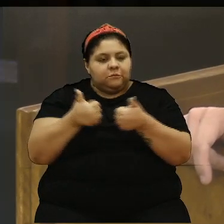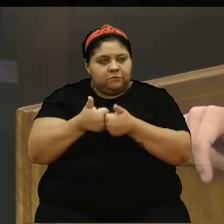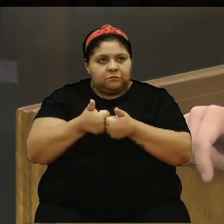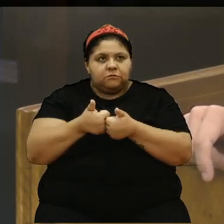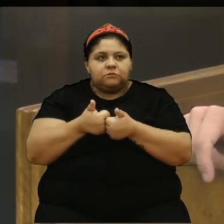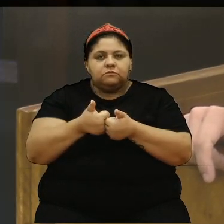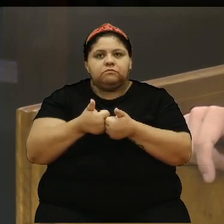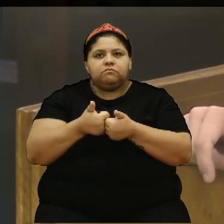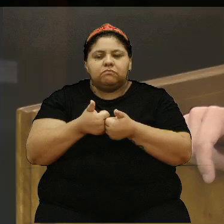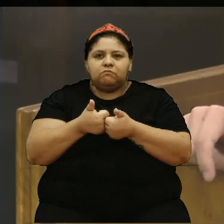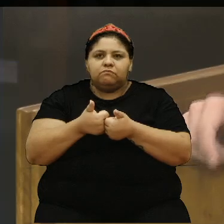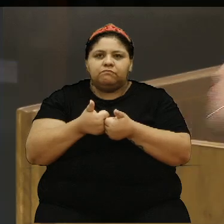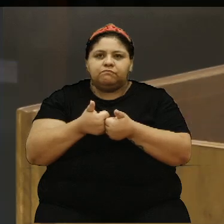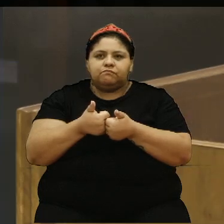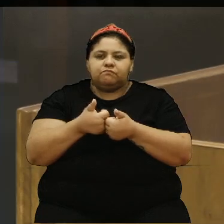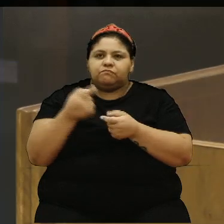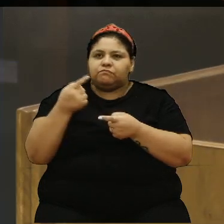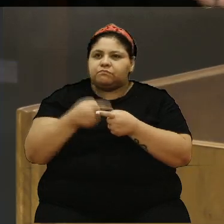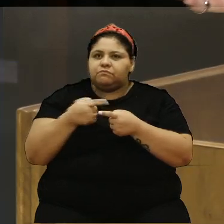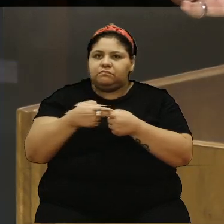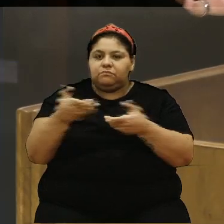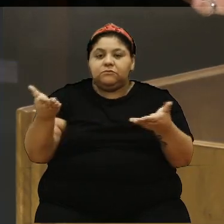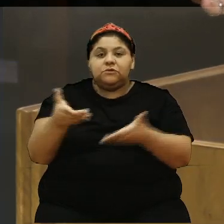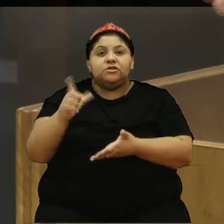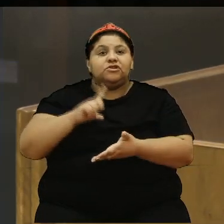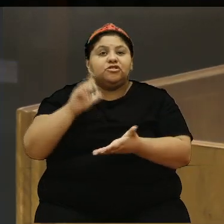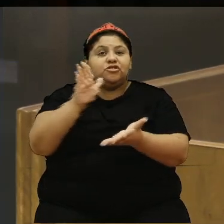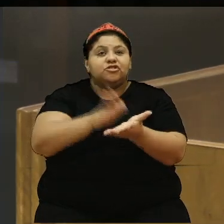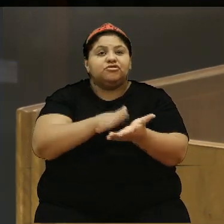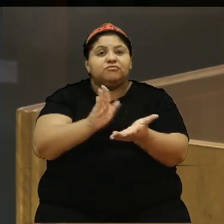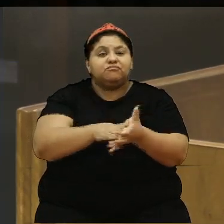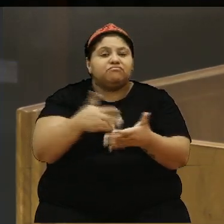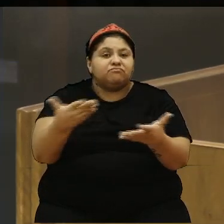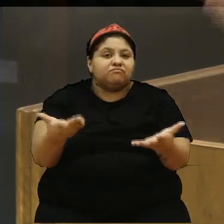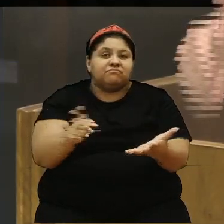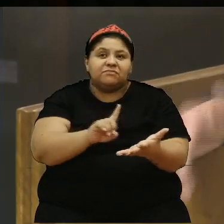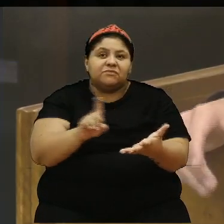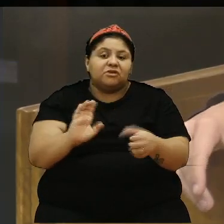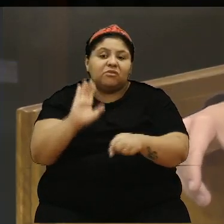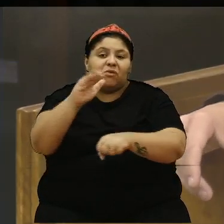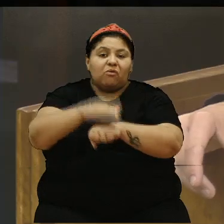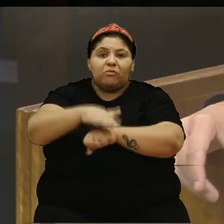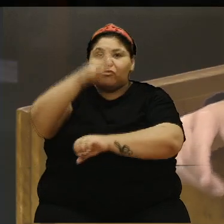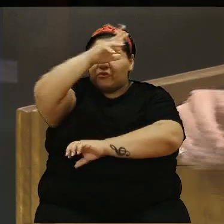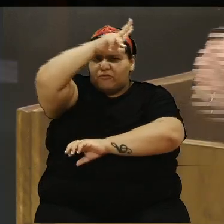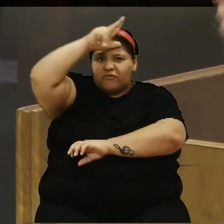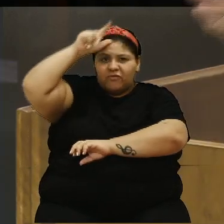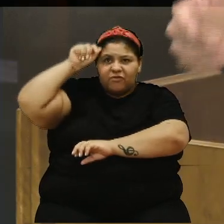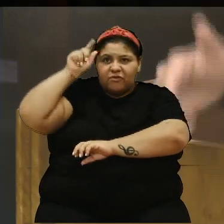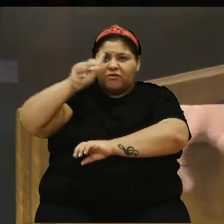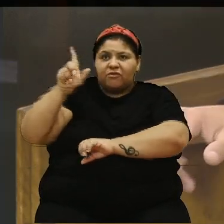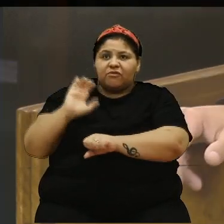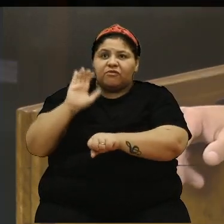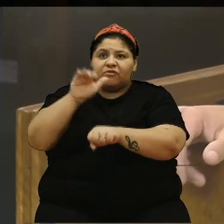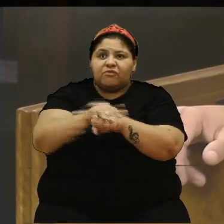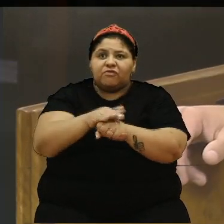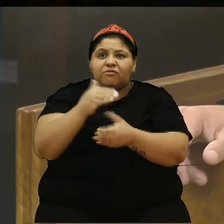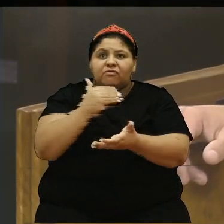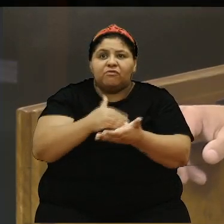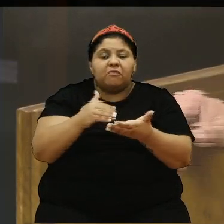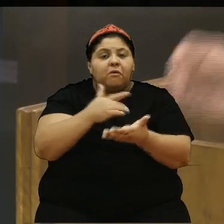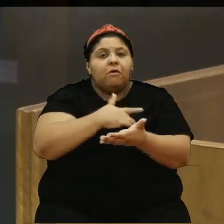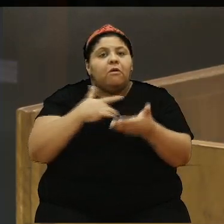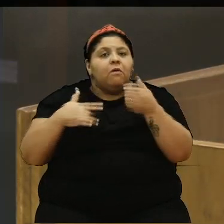conjunto, né? E porque, nós temos aqui cobrando algo que nem é culpa do prefeito, que não é culpa do secretário da